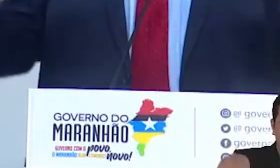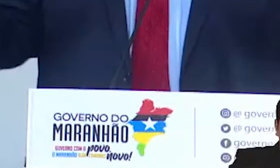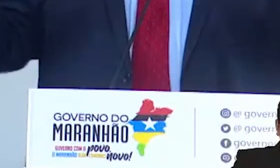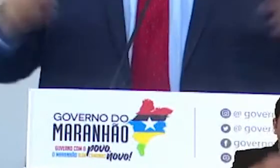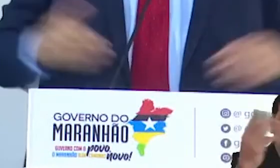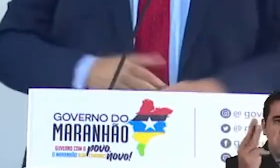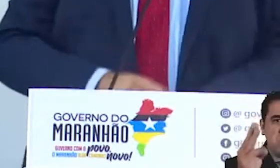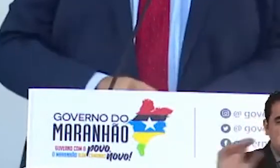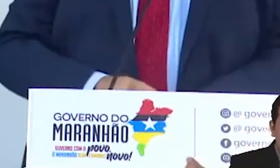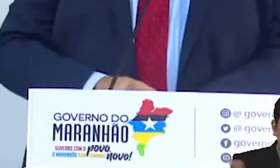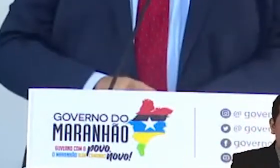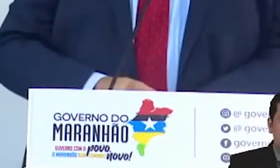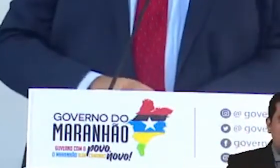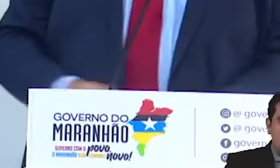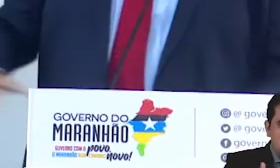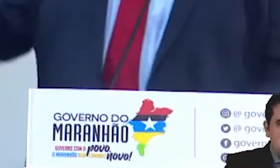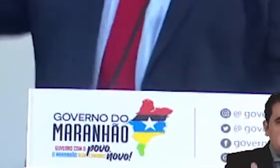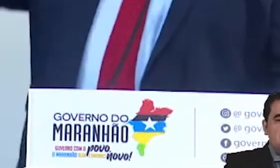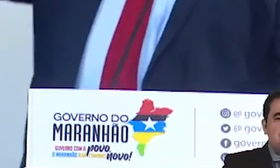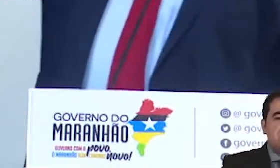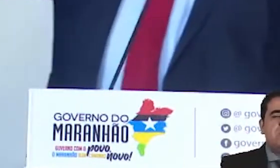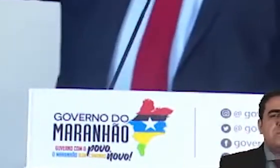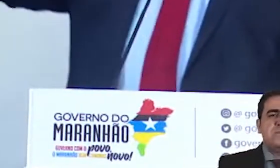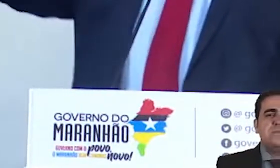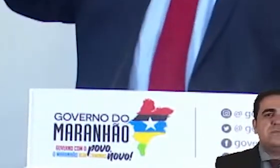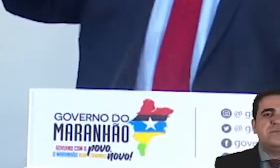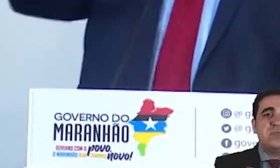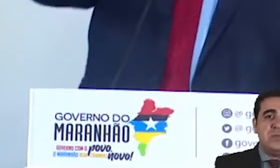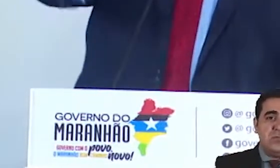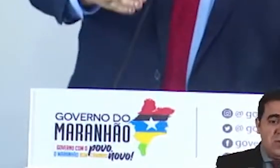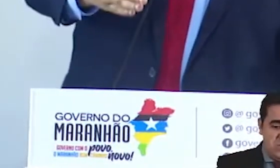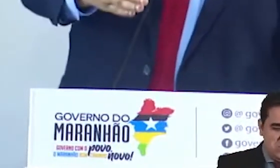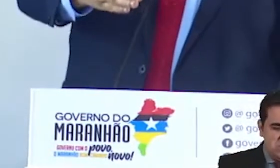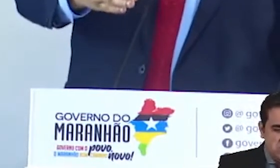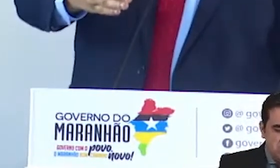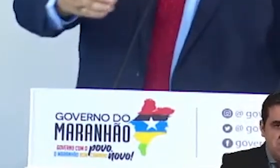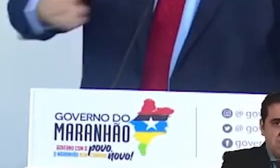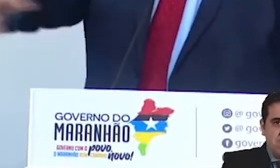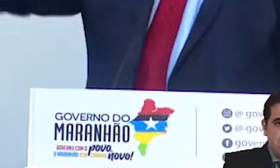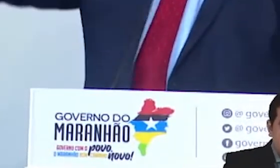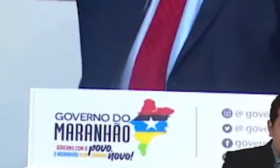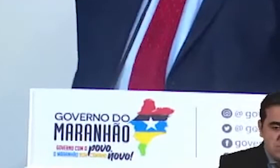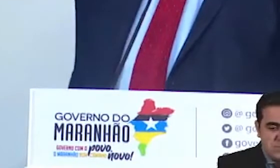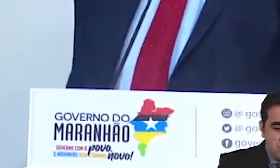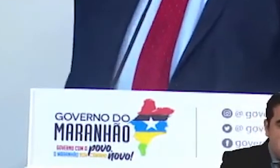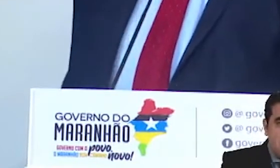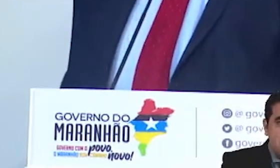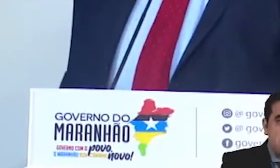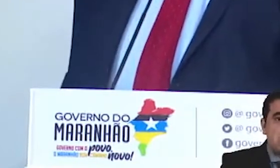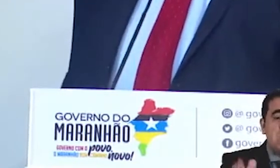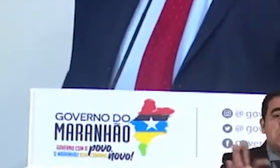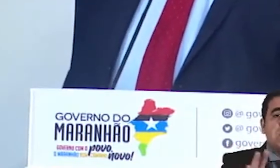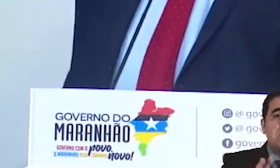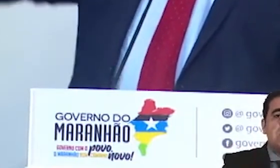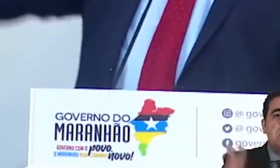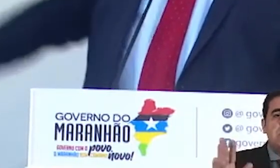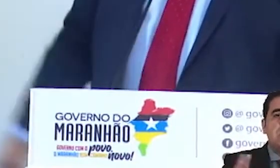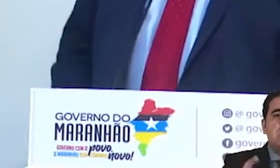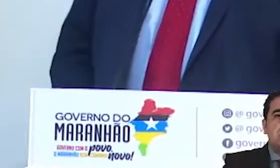eventos com até 50 pessoas a partir do dia dez de Maio música ao vivo em bares e restaurantes